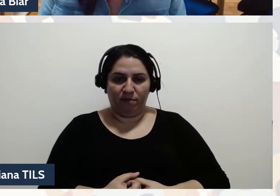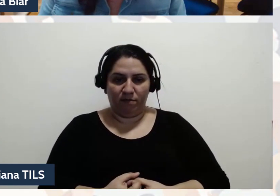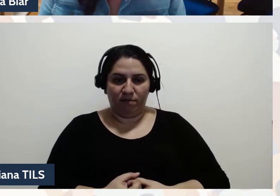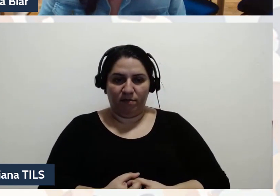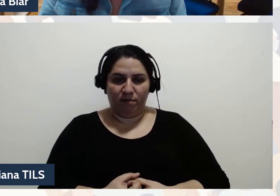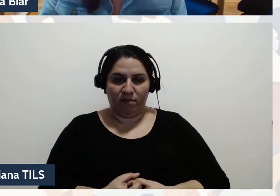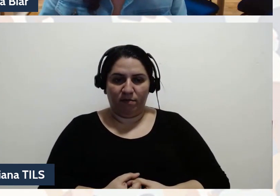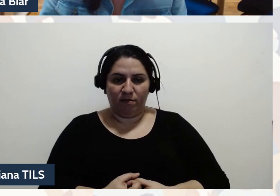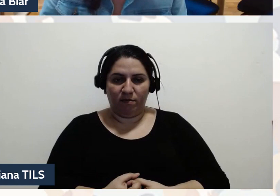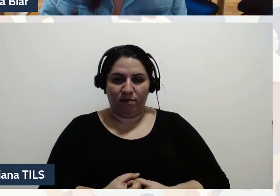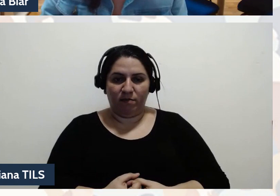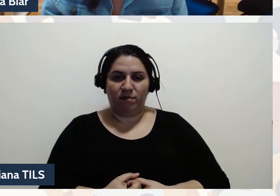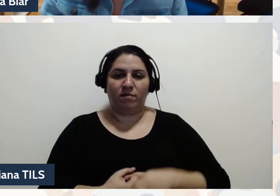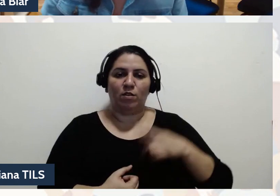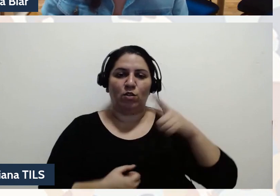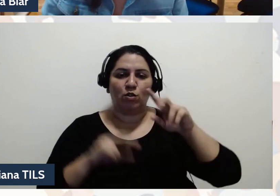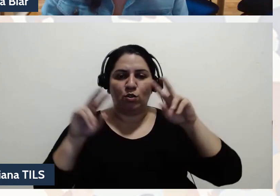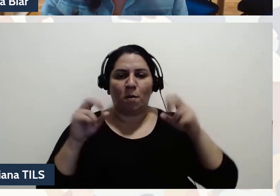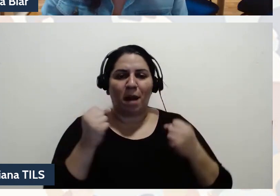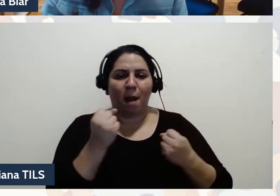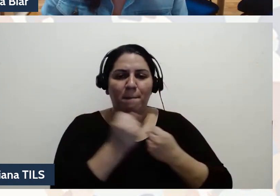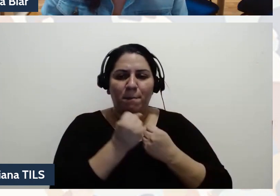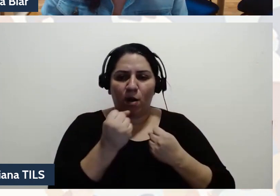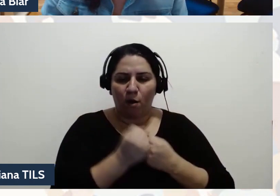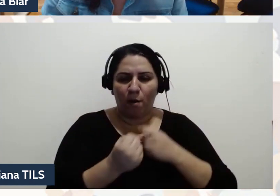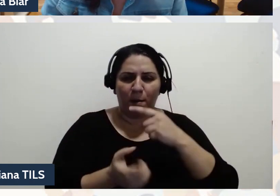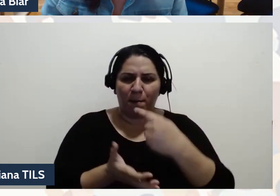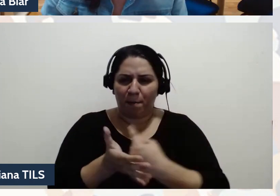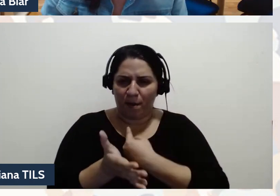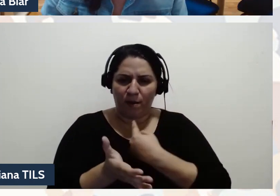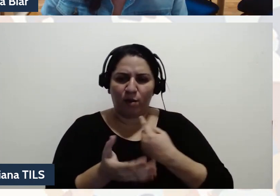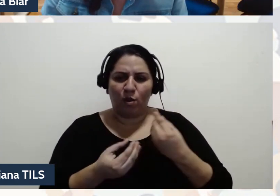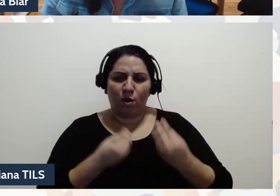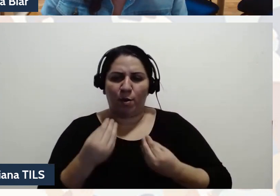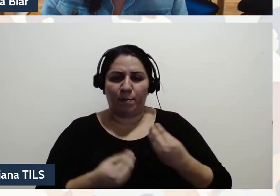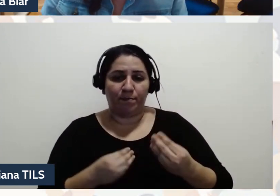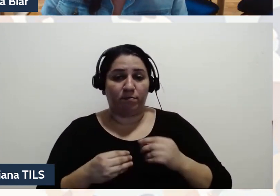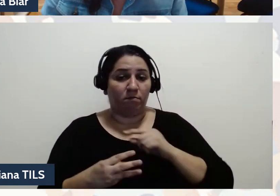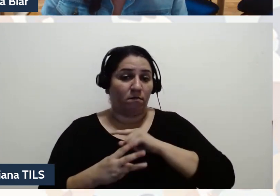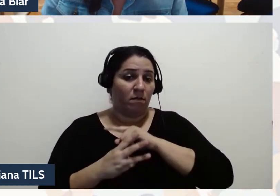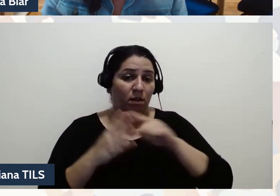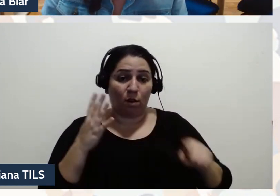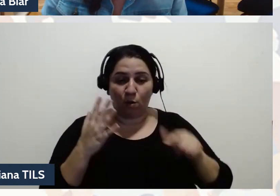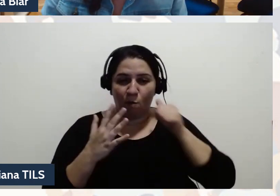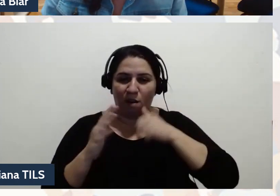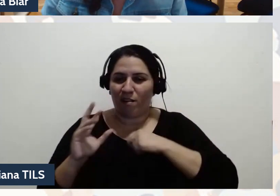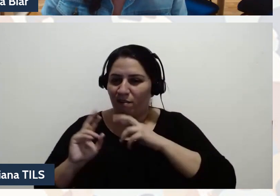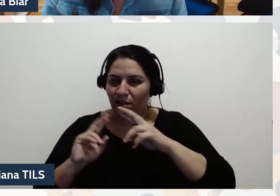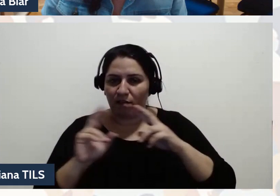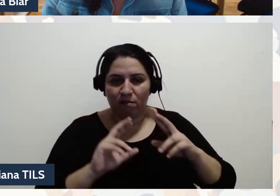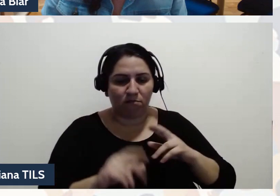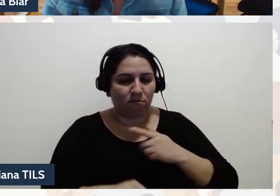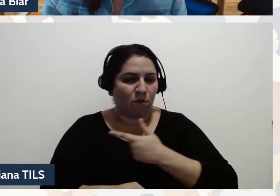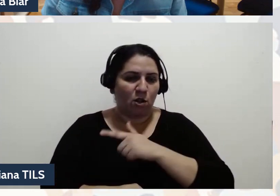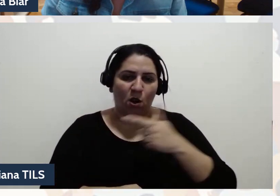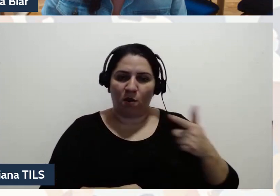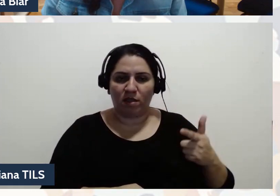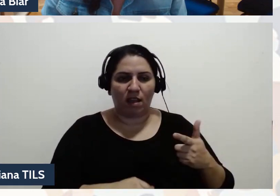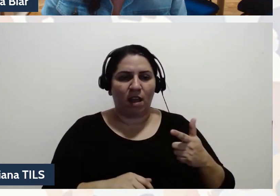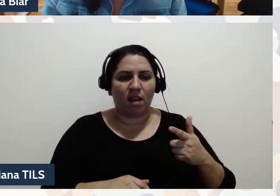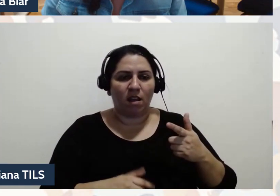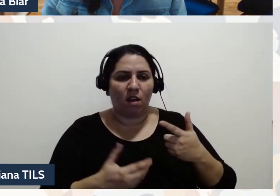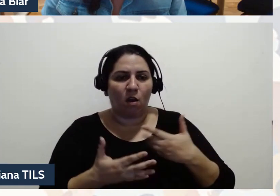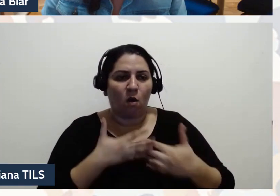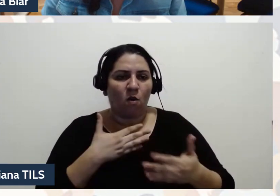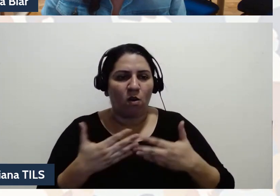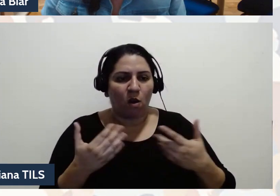Sobre as redes de apoio, né, que a Aparecida perguntou, nenhuma dessas mulheres que eu entrevistei parece ter construído